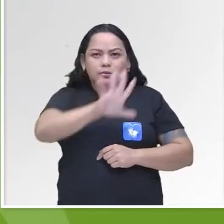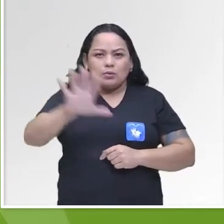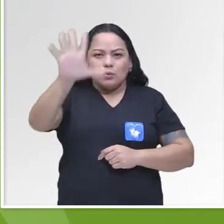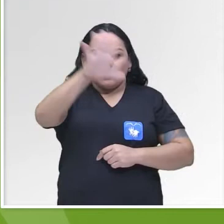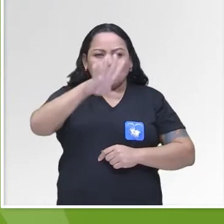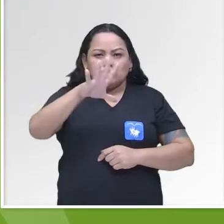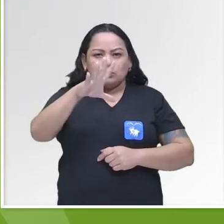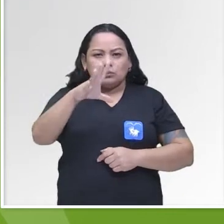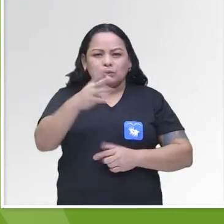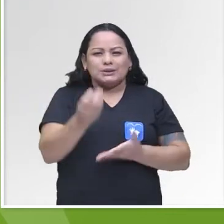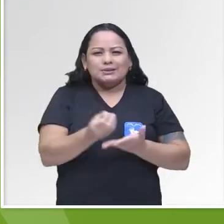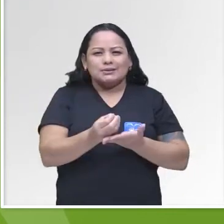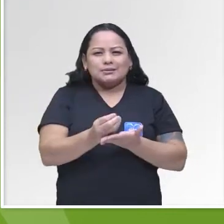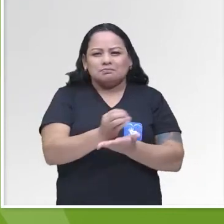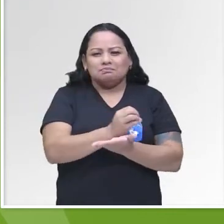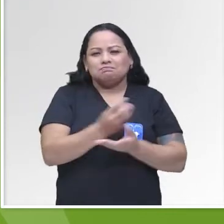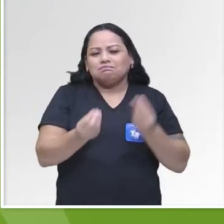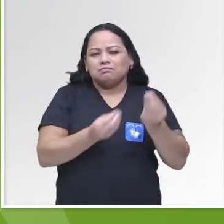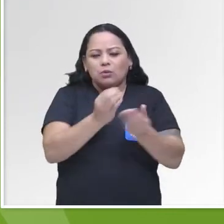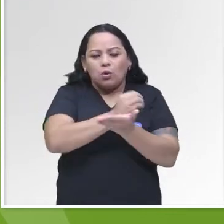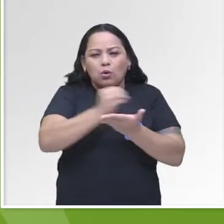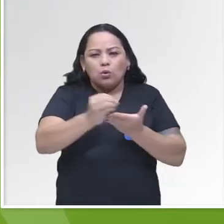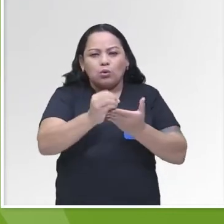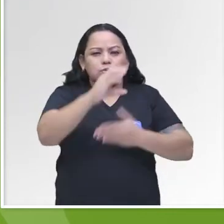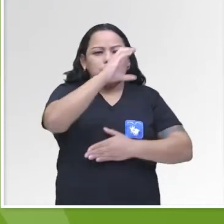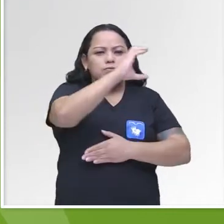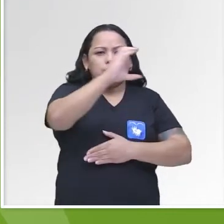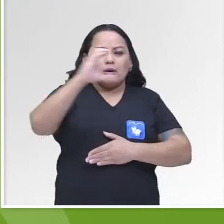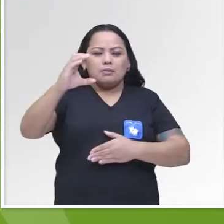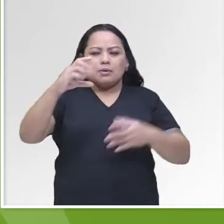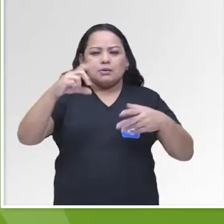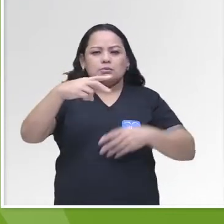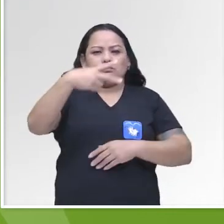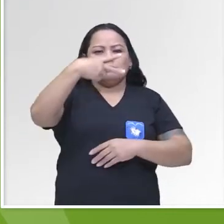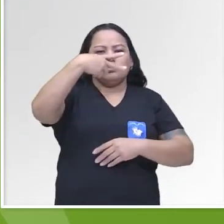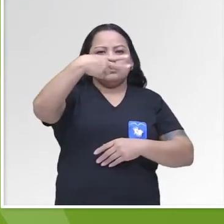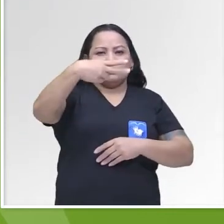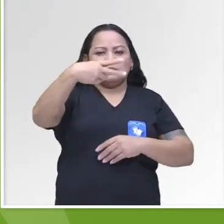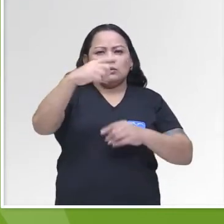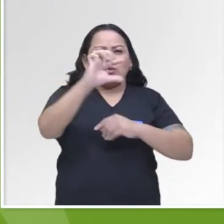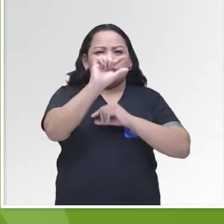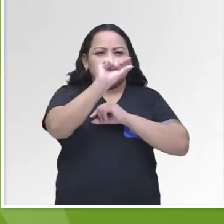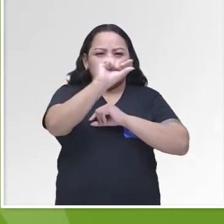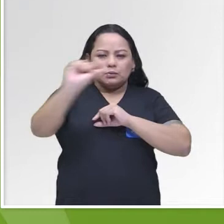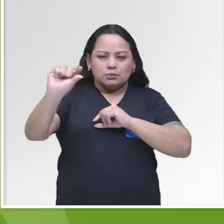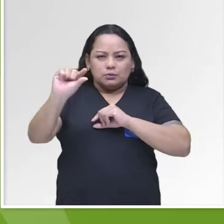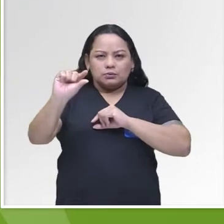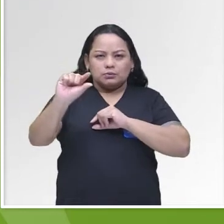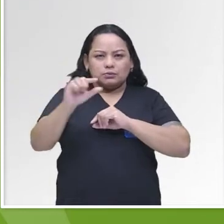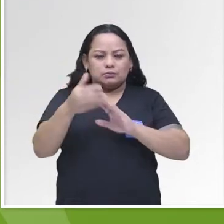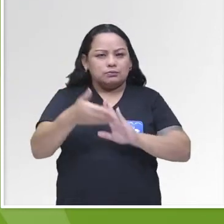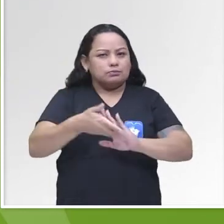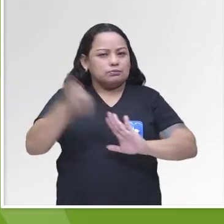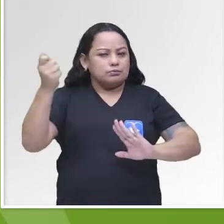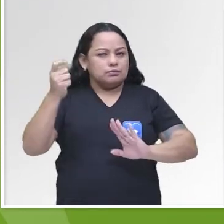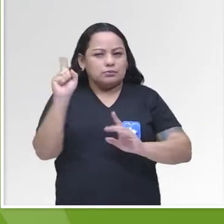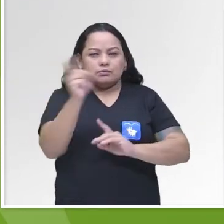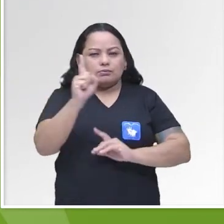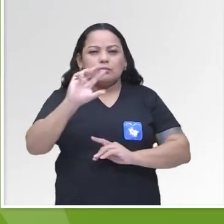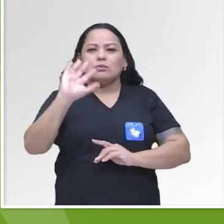orgânico que os carbonos estão unidos por ligação simples, você já descarta. Aí não